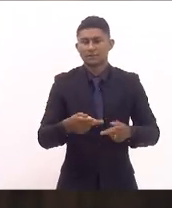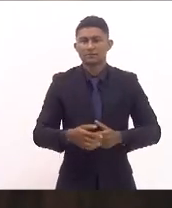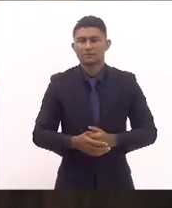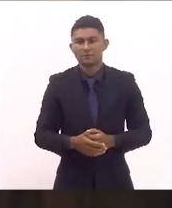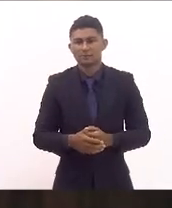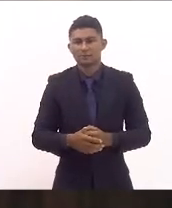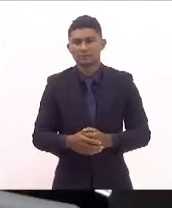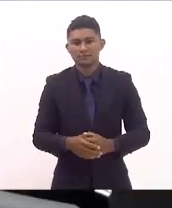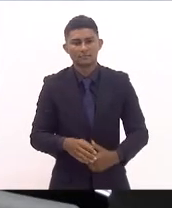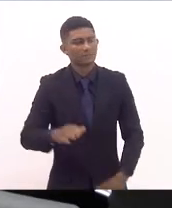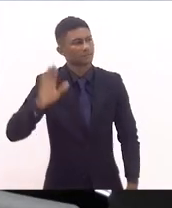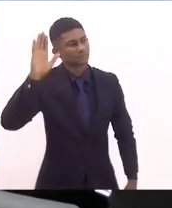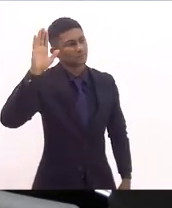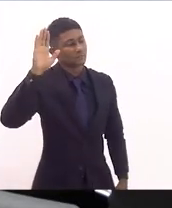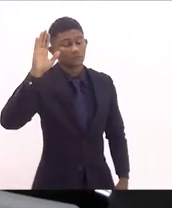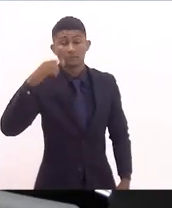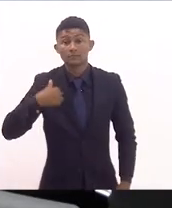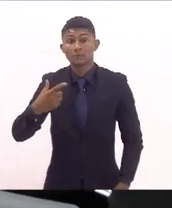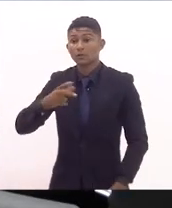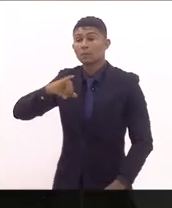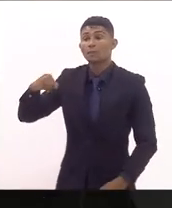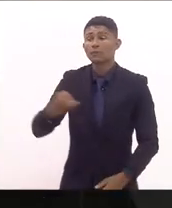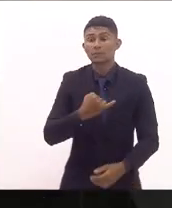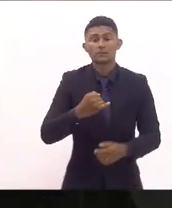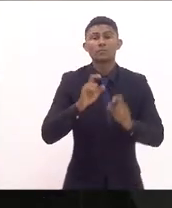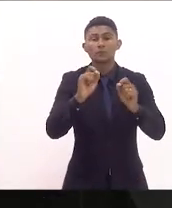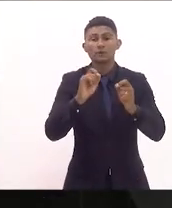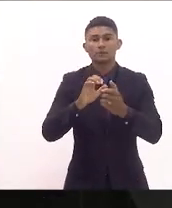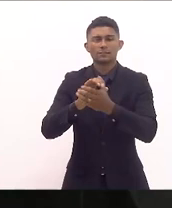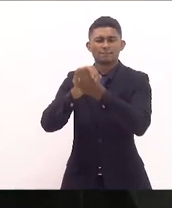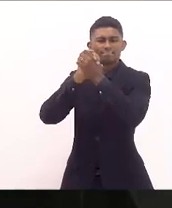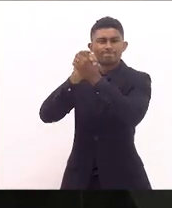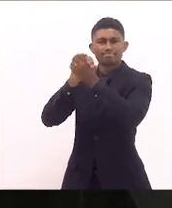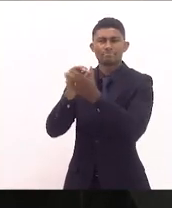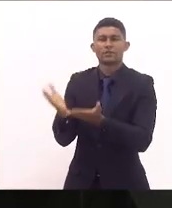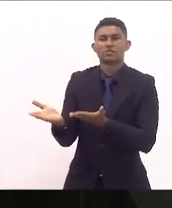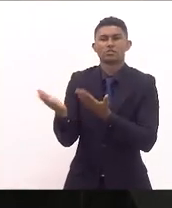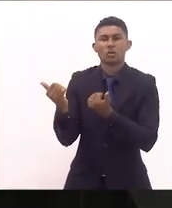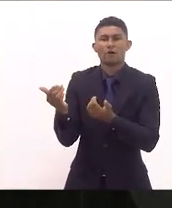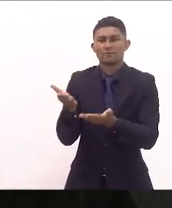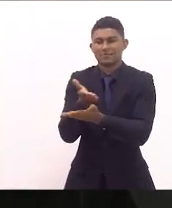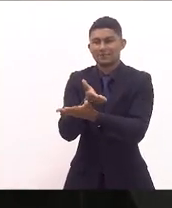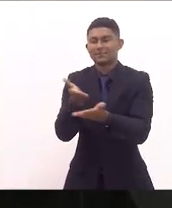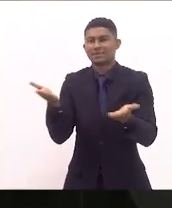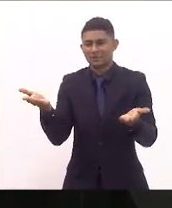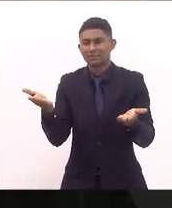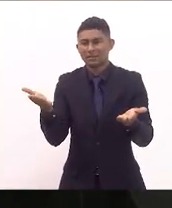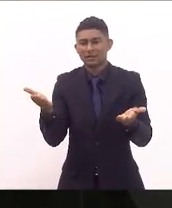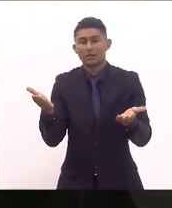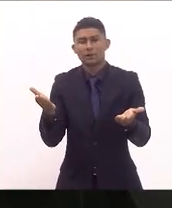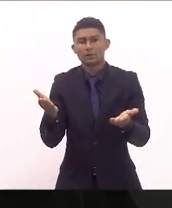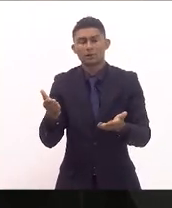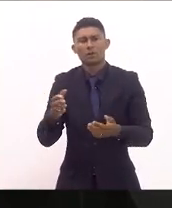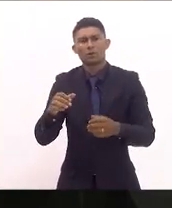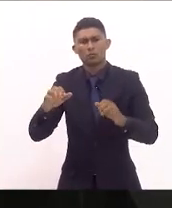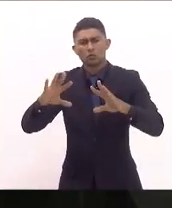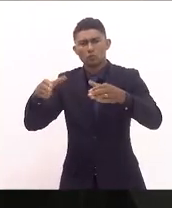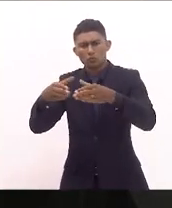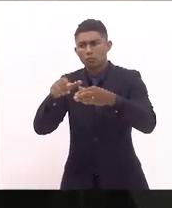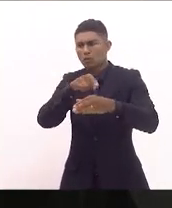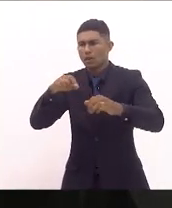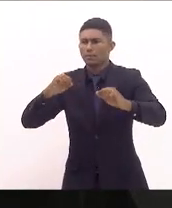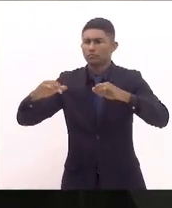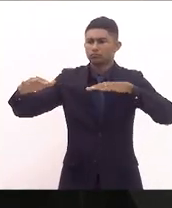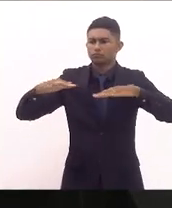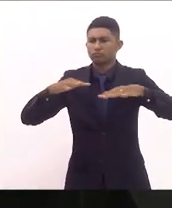fala para tia Ju queria só aproveitar e fazer uma saudação a juventude anti-capitalista do Rua tá aqui presente está se mobilizando